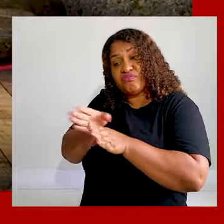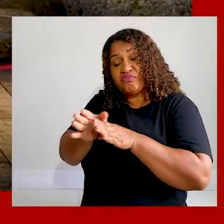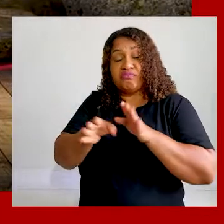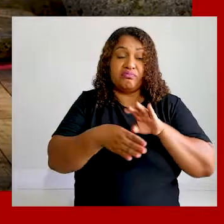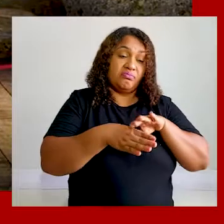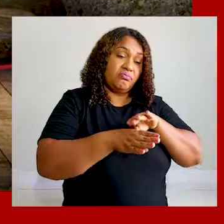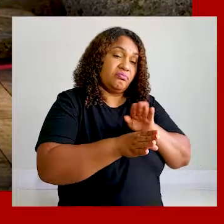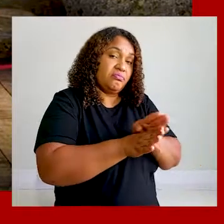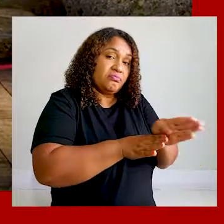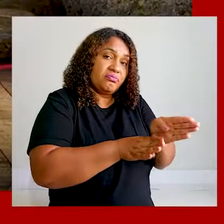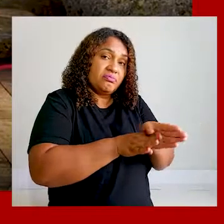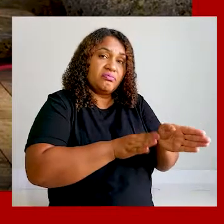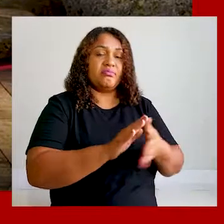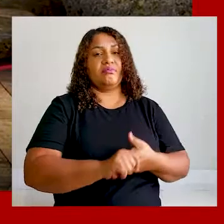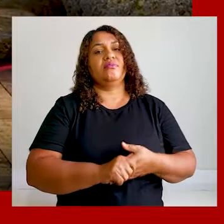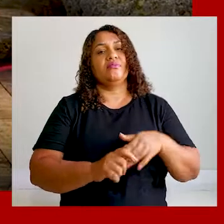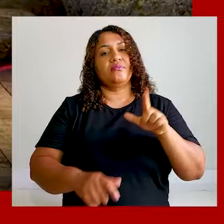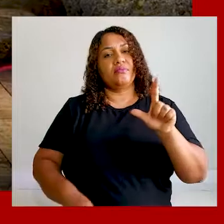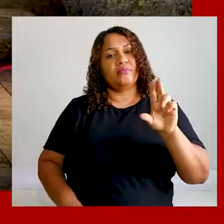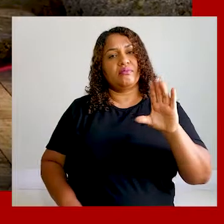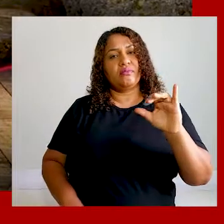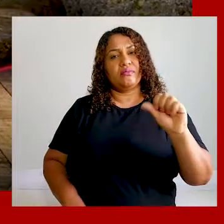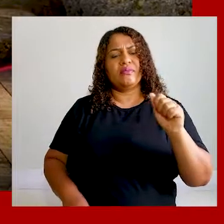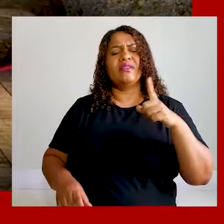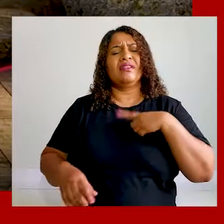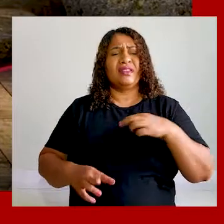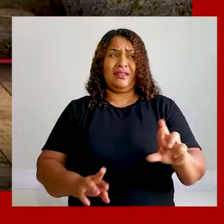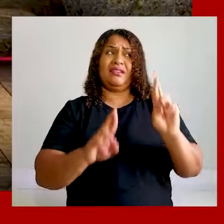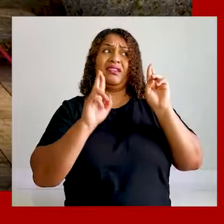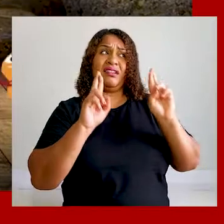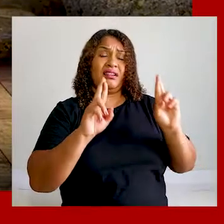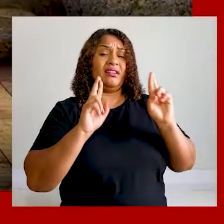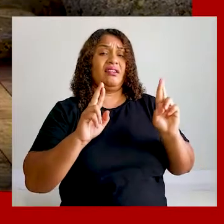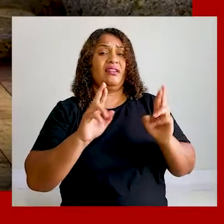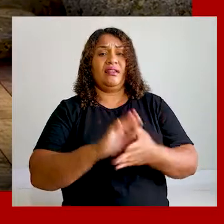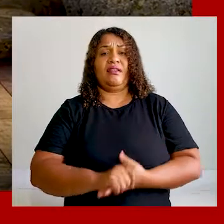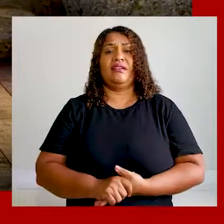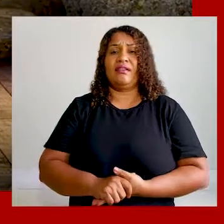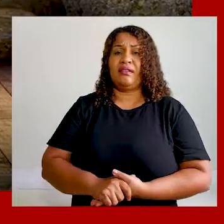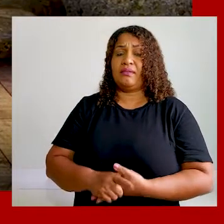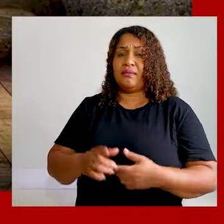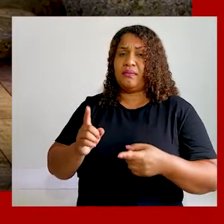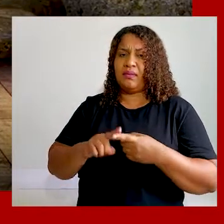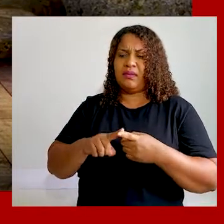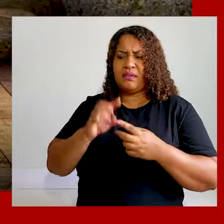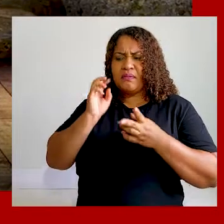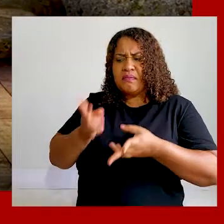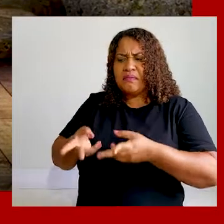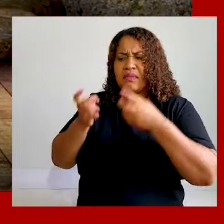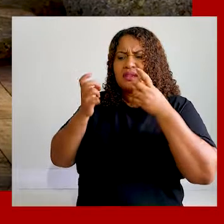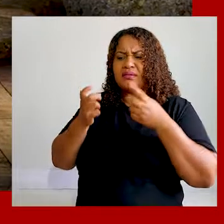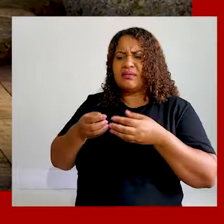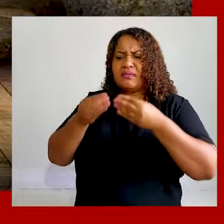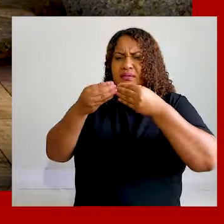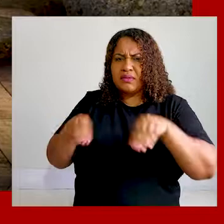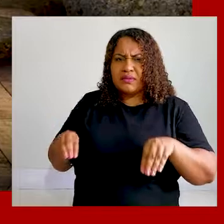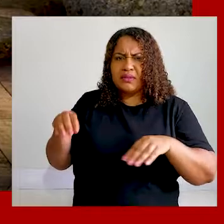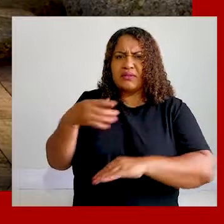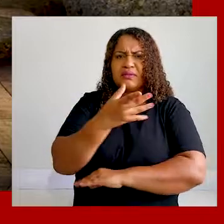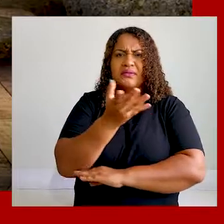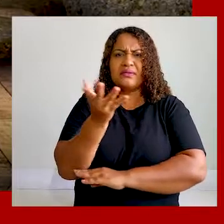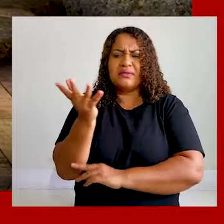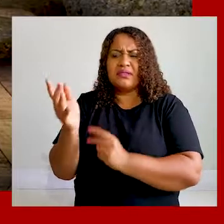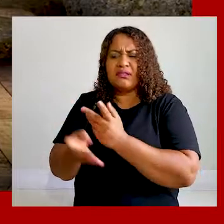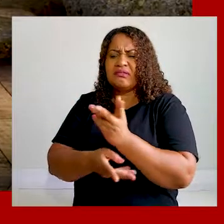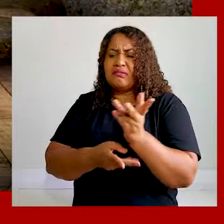conselhos. Foi por Lúcia que Douradinho teve esperanças de ver o descaso com a natureza de